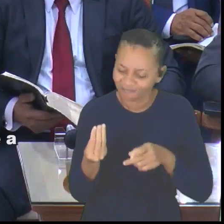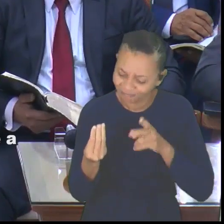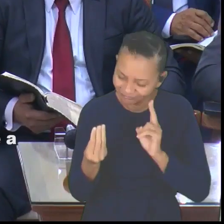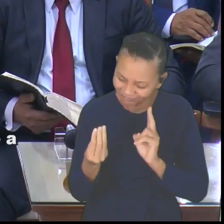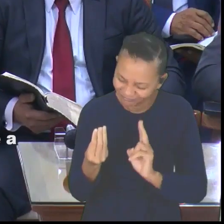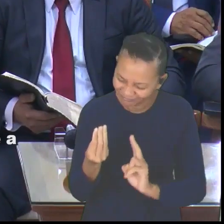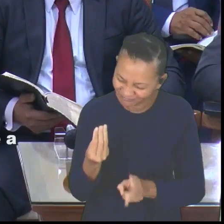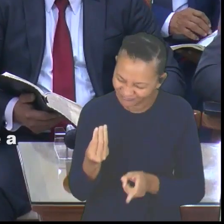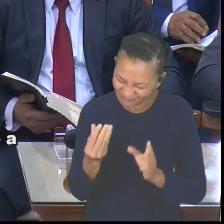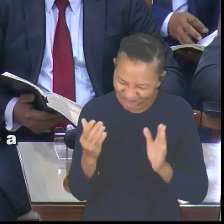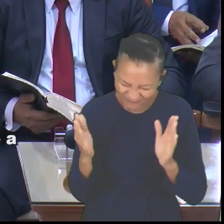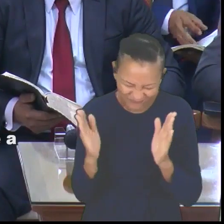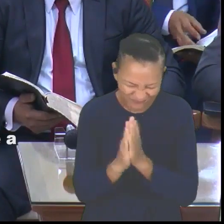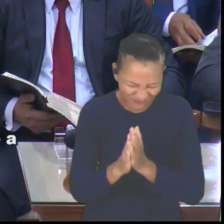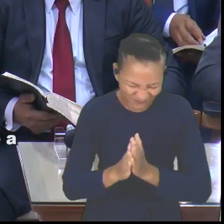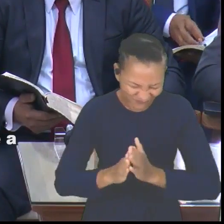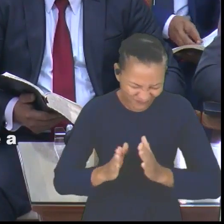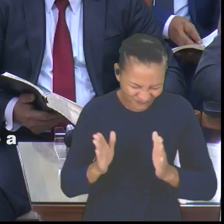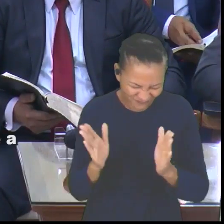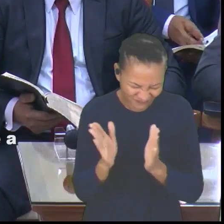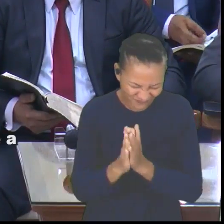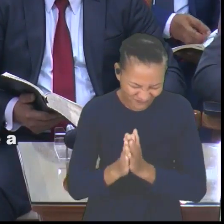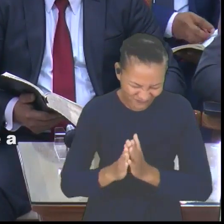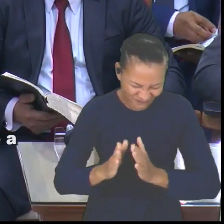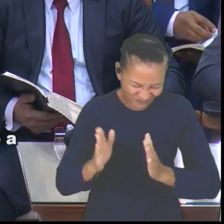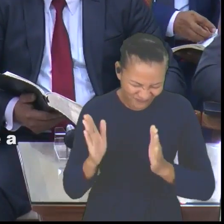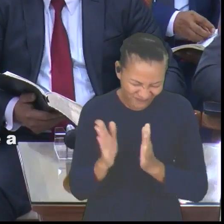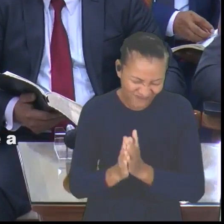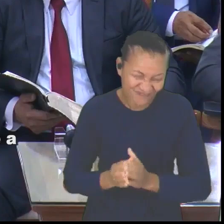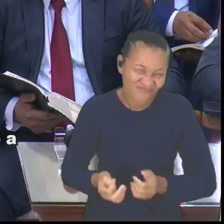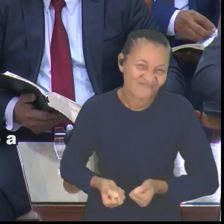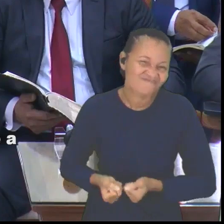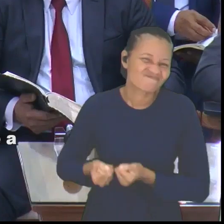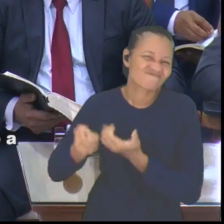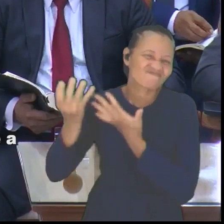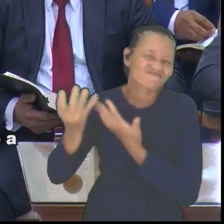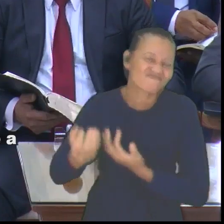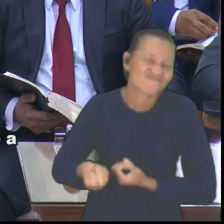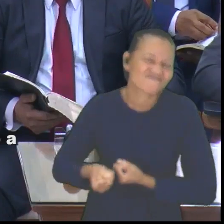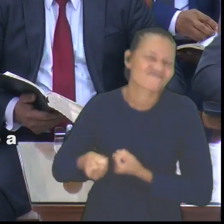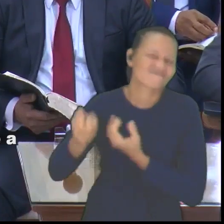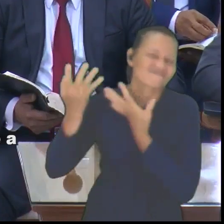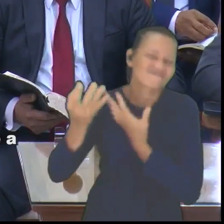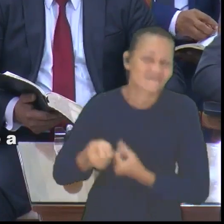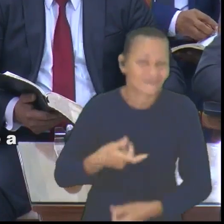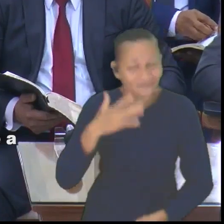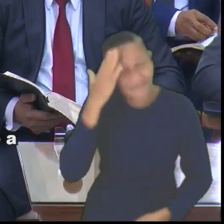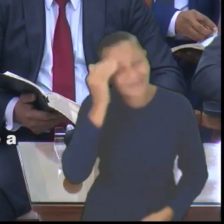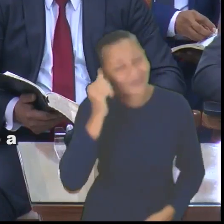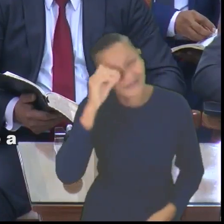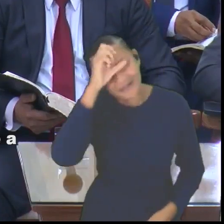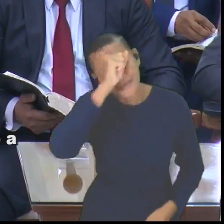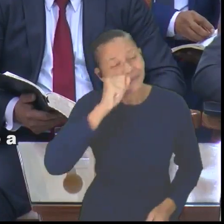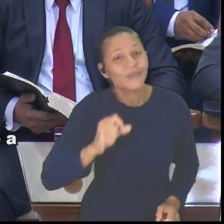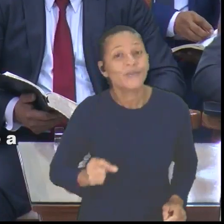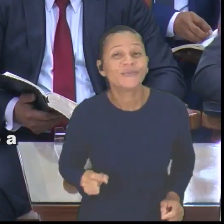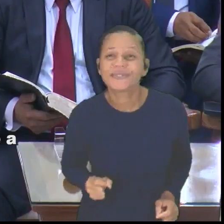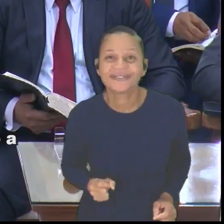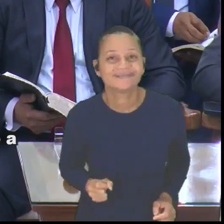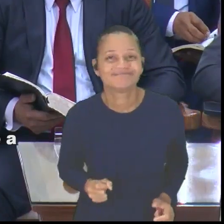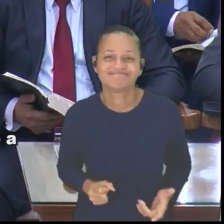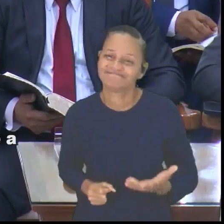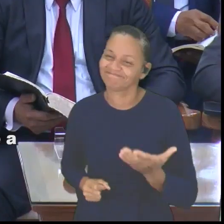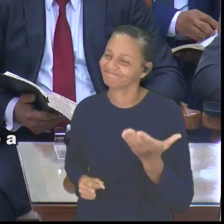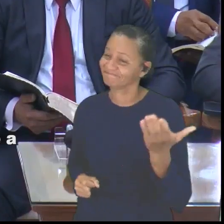Contínua oração por ele a Deus. Sabe o que é que eu aprendo aqui, irmãos?